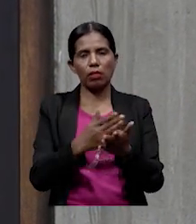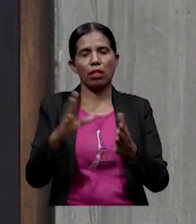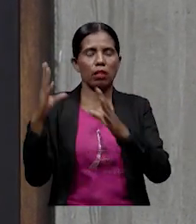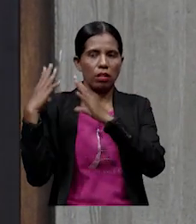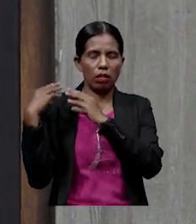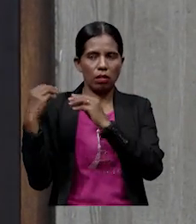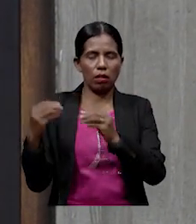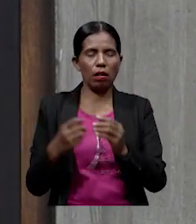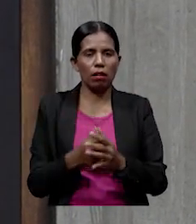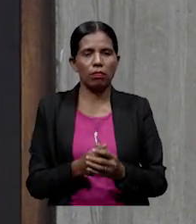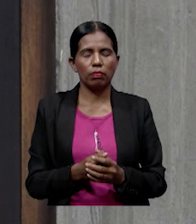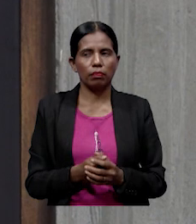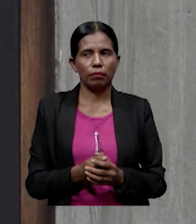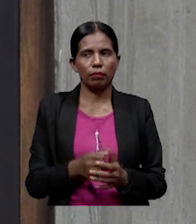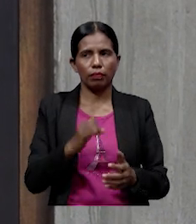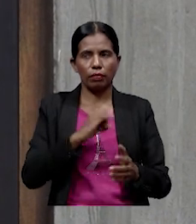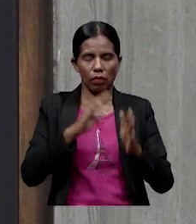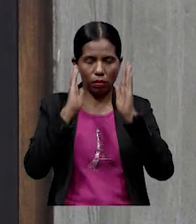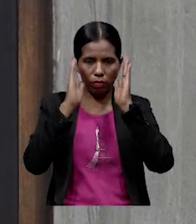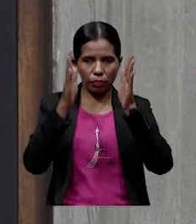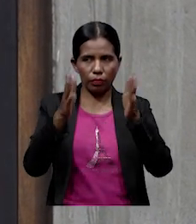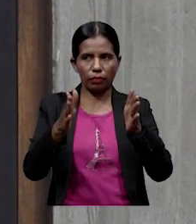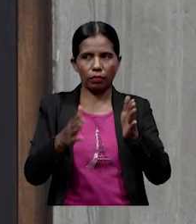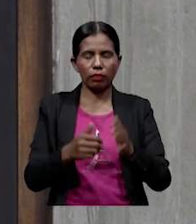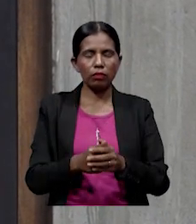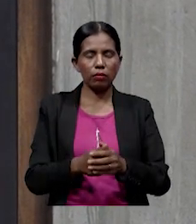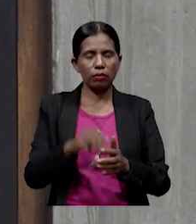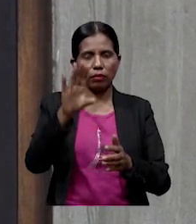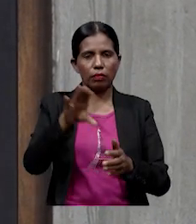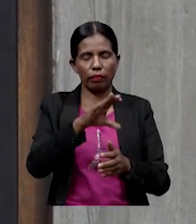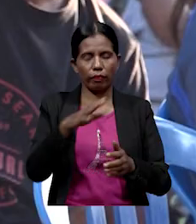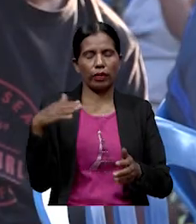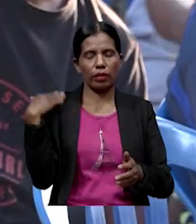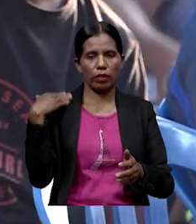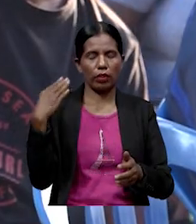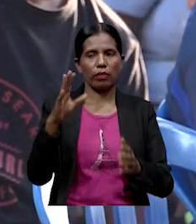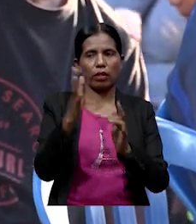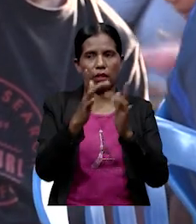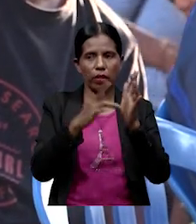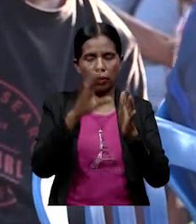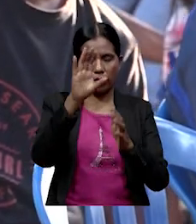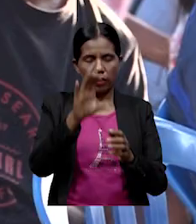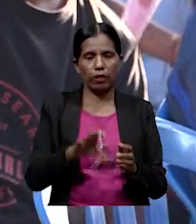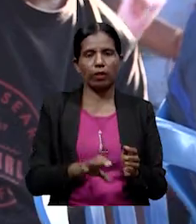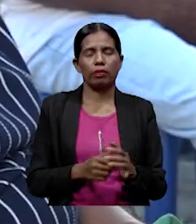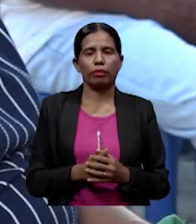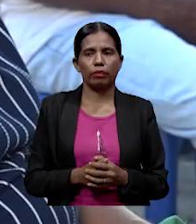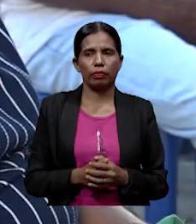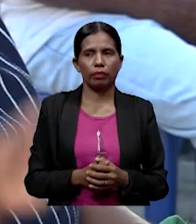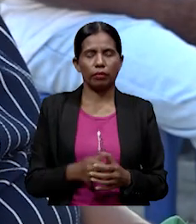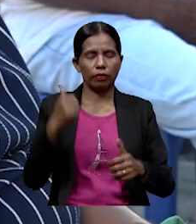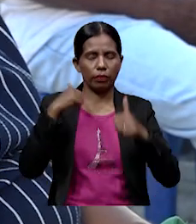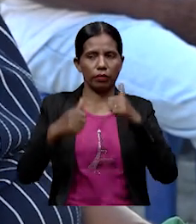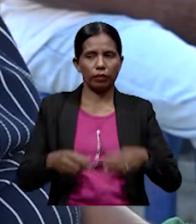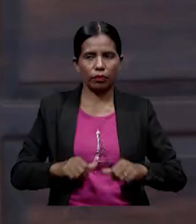a tenicultura, a unifoco liba, e a área cristrei, a zona cristrei. Atividade de consolidação no reafirmação, né?